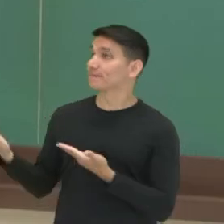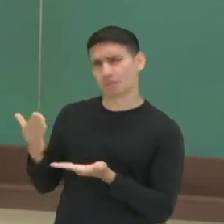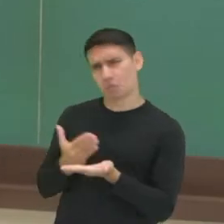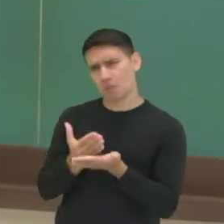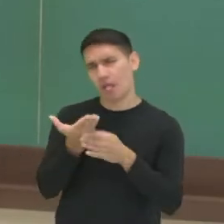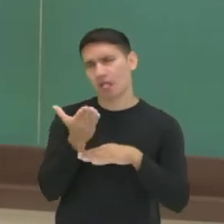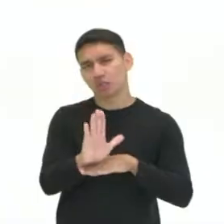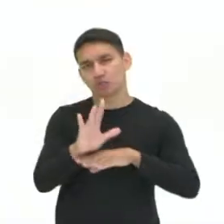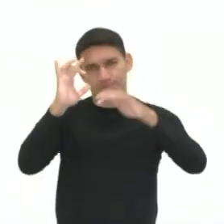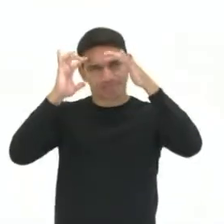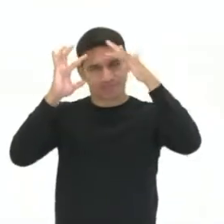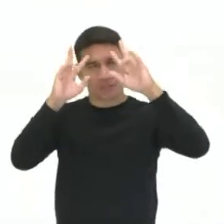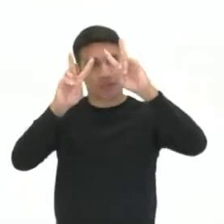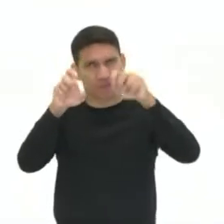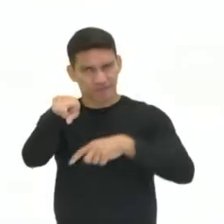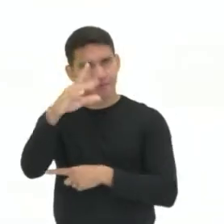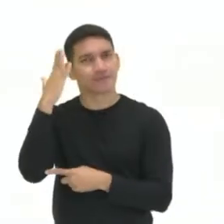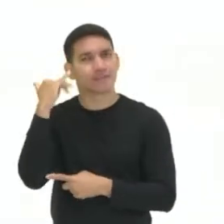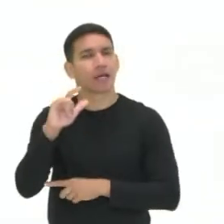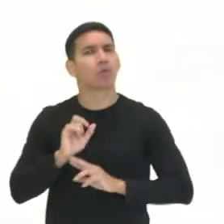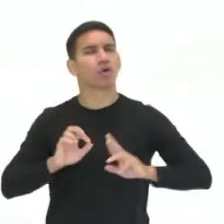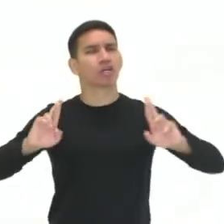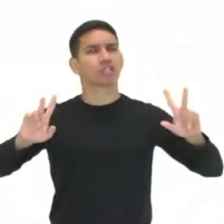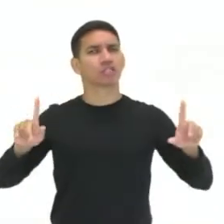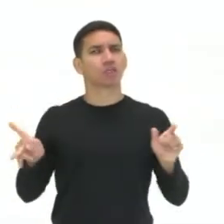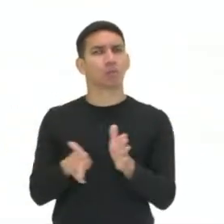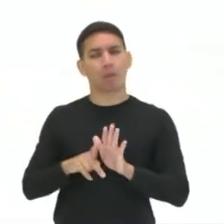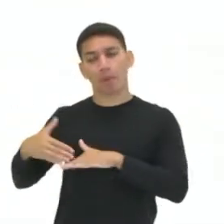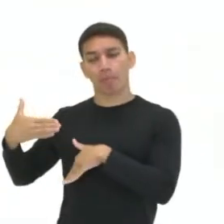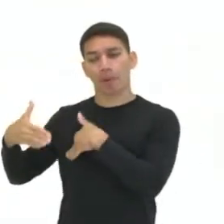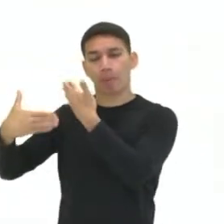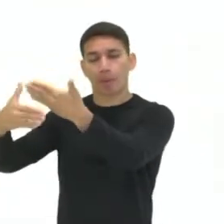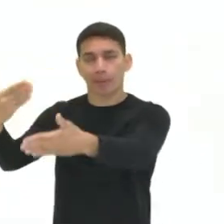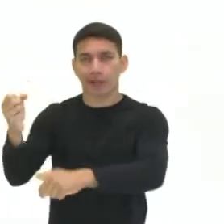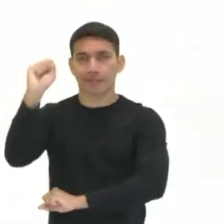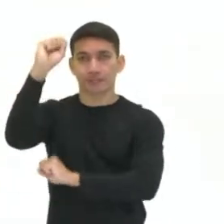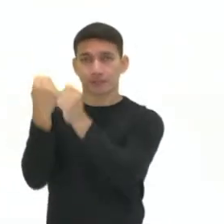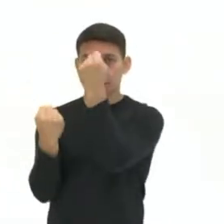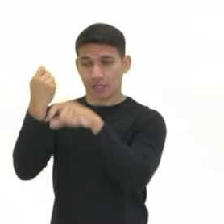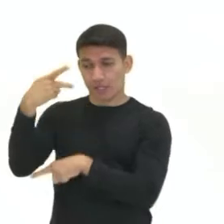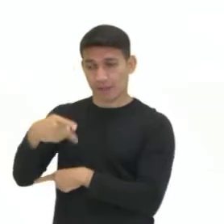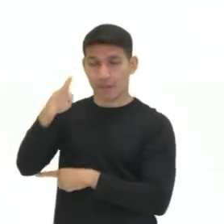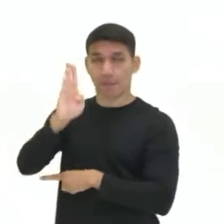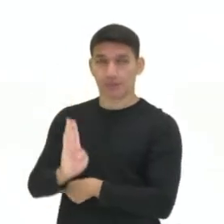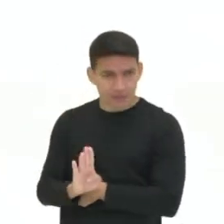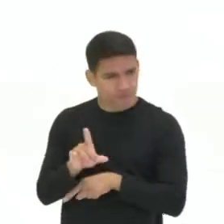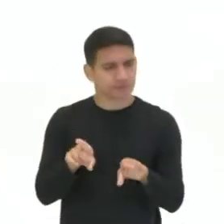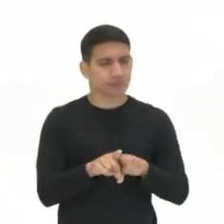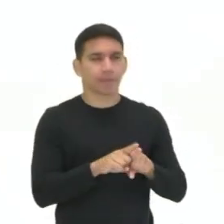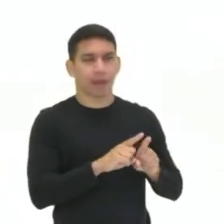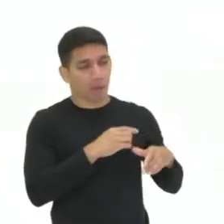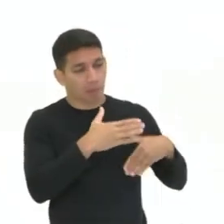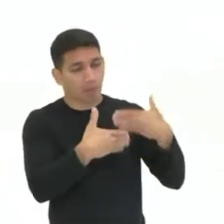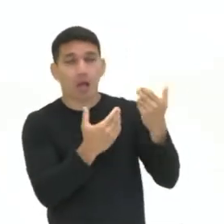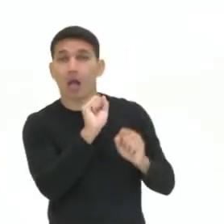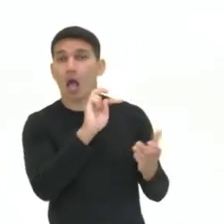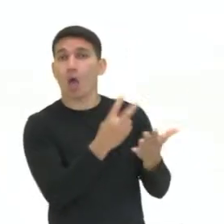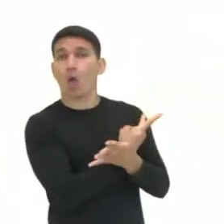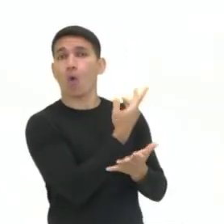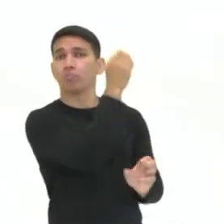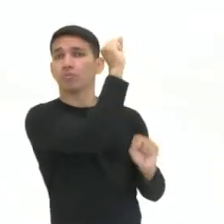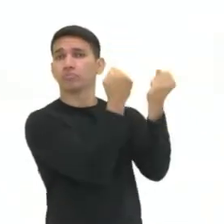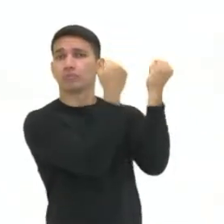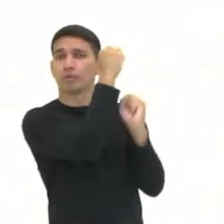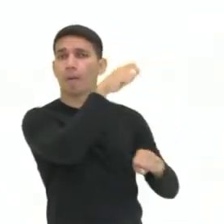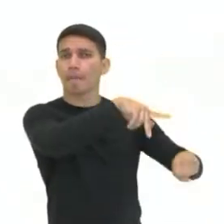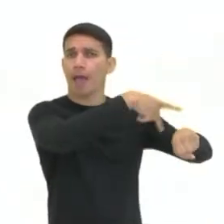aqui então, olha só, você sabe qual é a diferença então entre o processo de industrialização no Brasil e o que aconteceu nos países